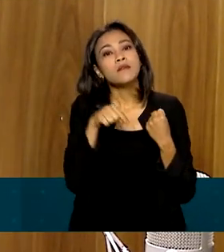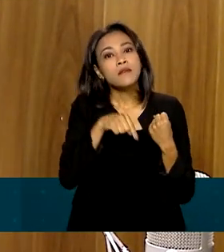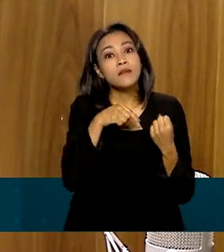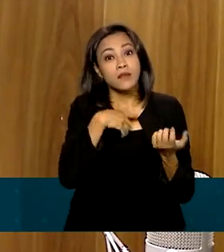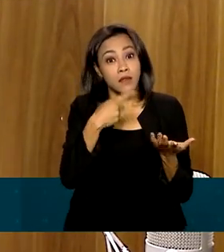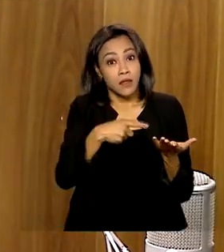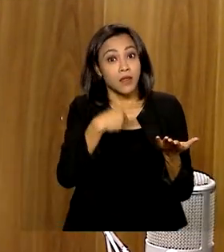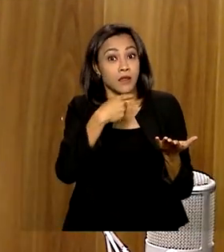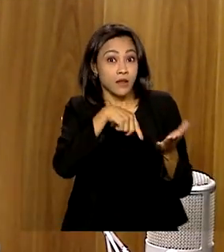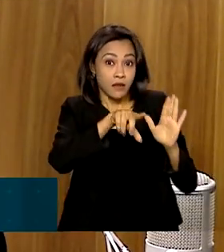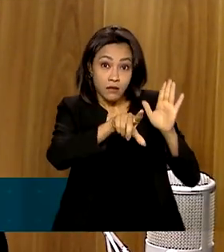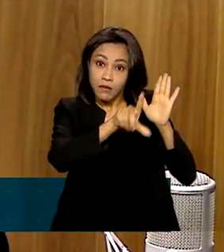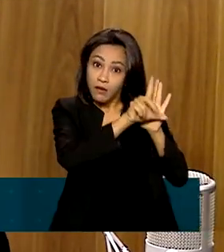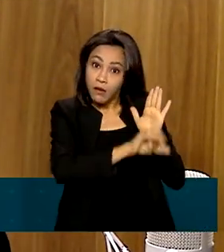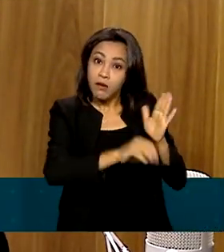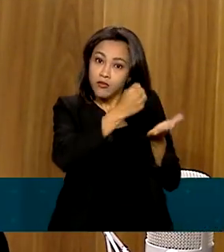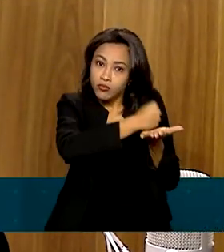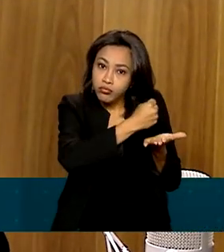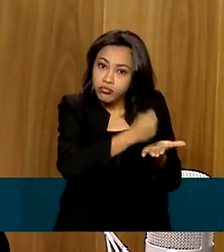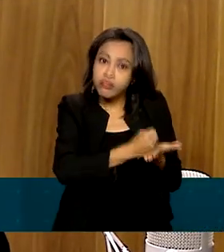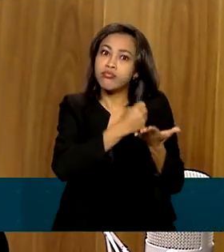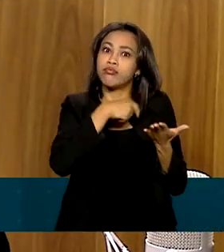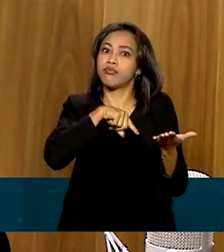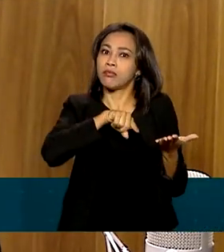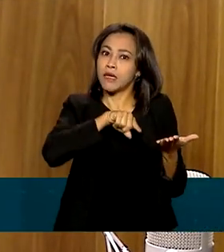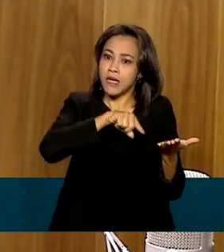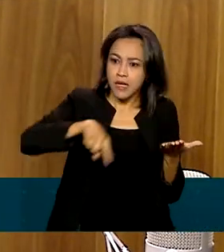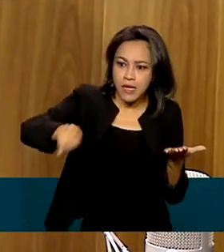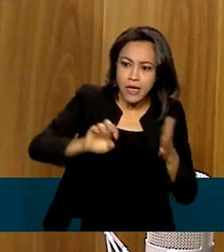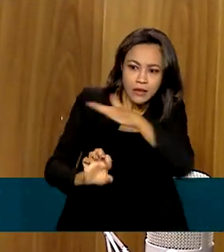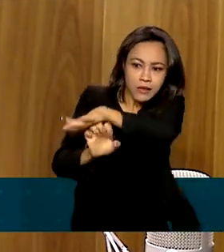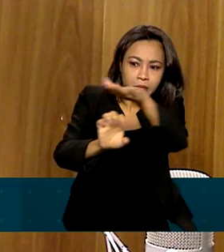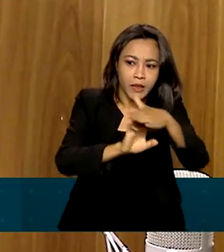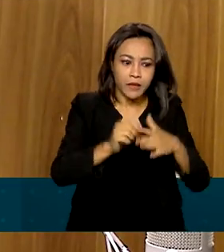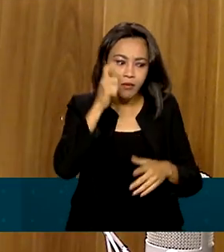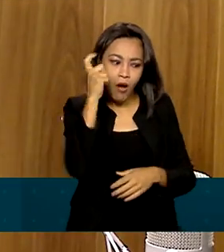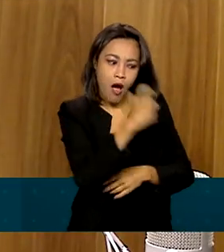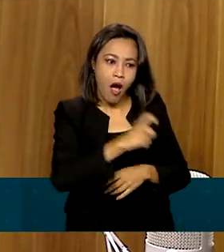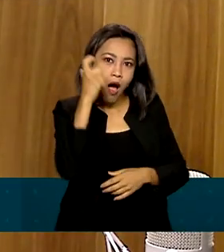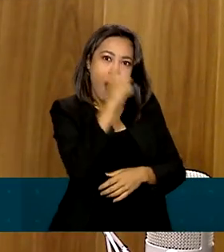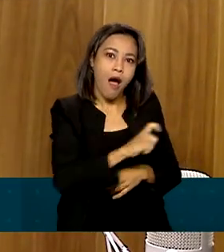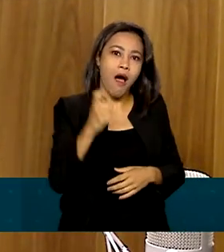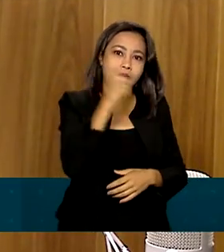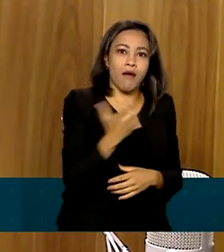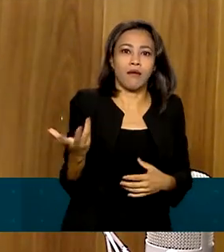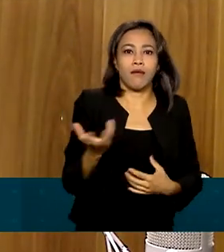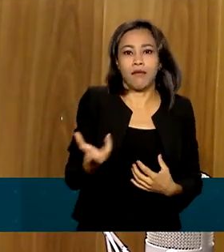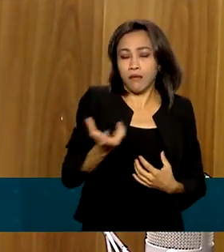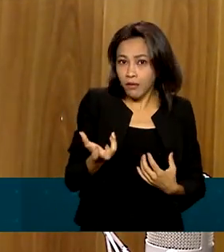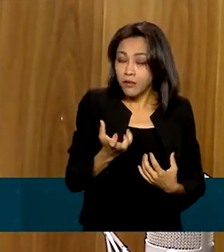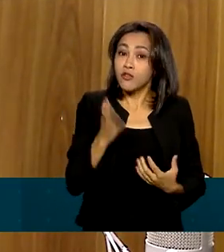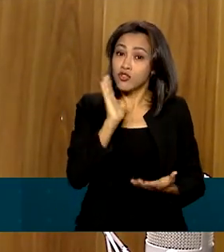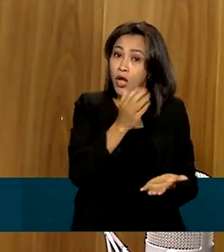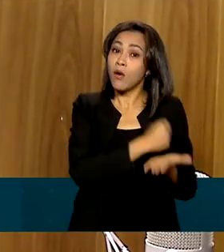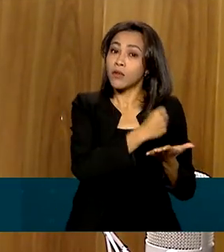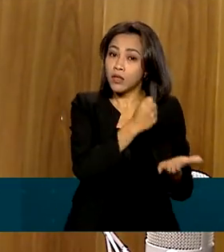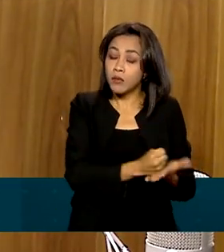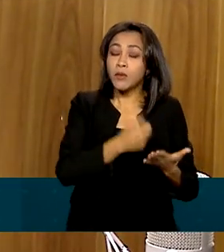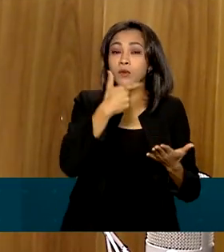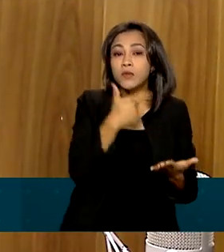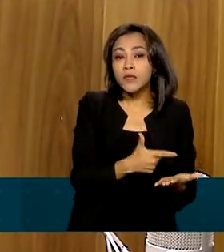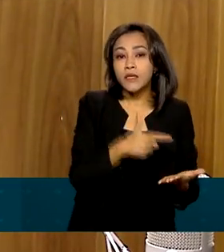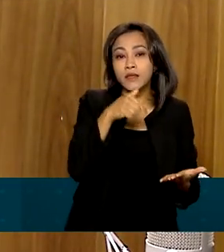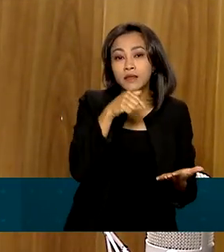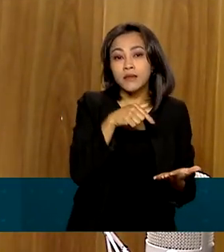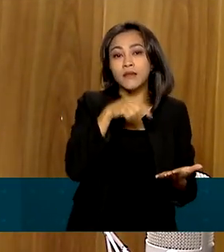segurança jurídica, o investimento privado está aumentando. Por exemplo, nós já temos contratados 263